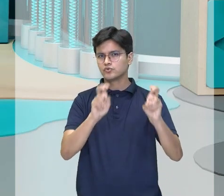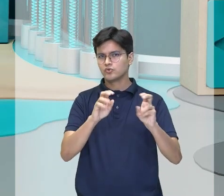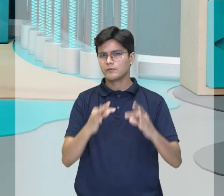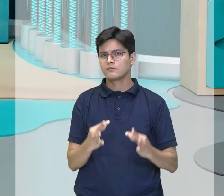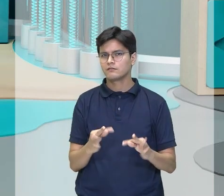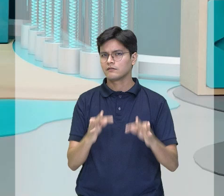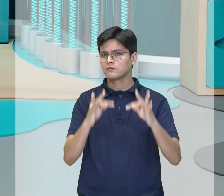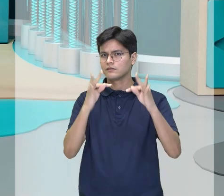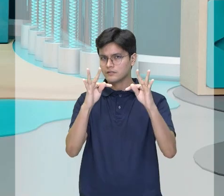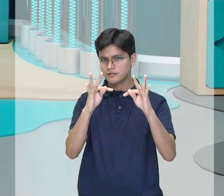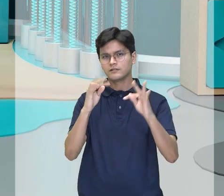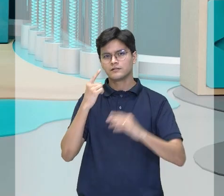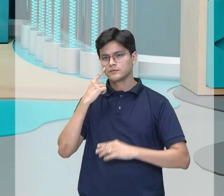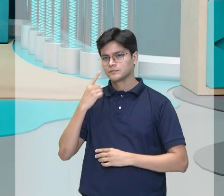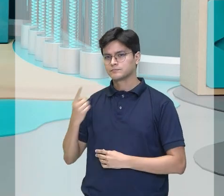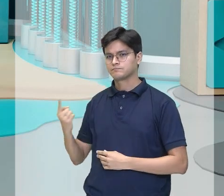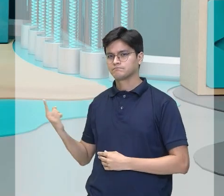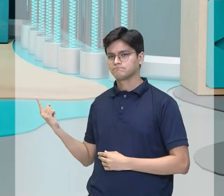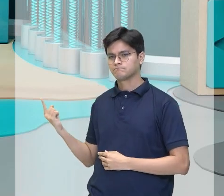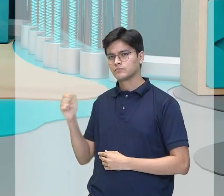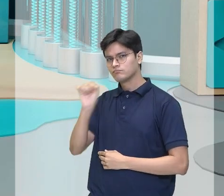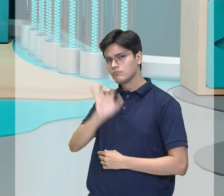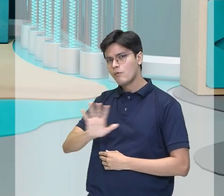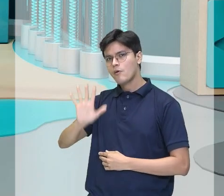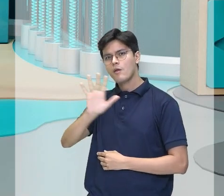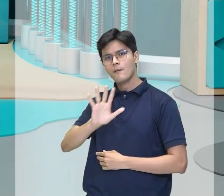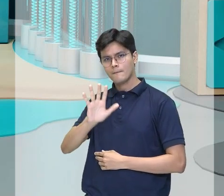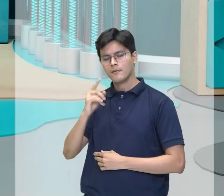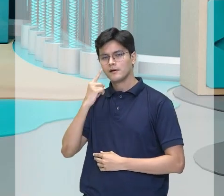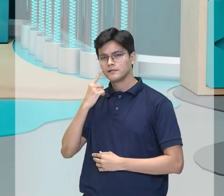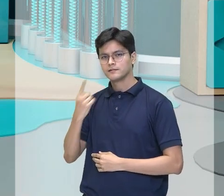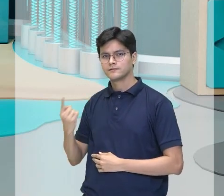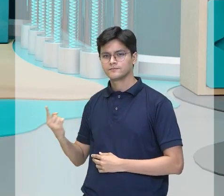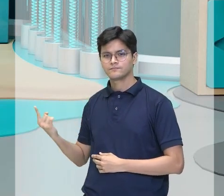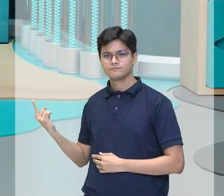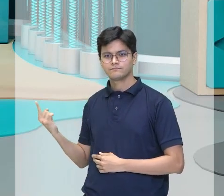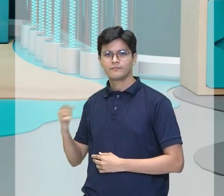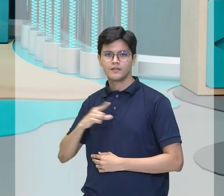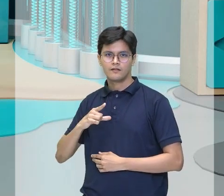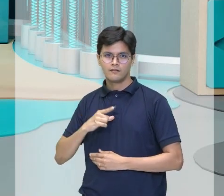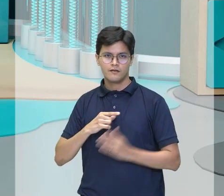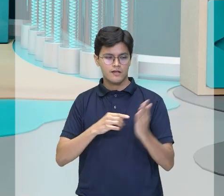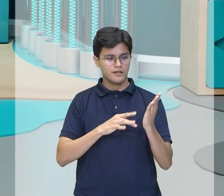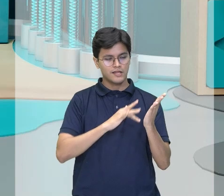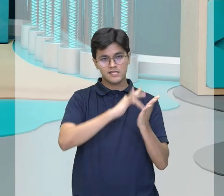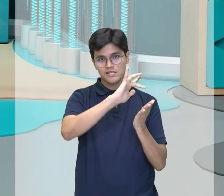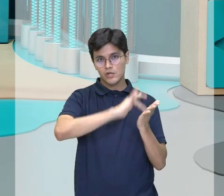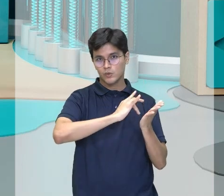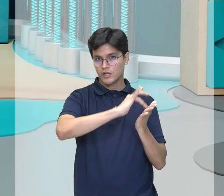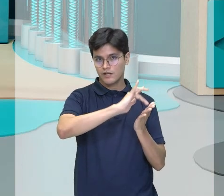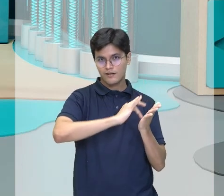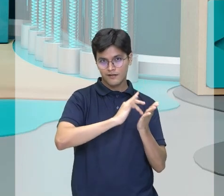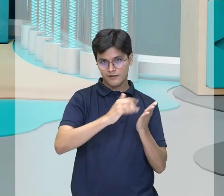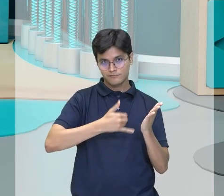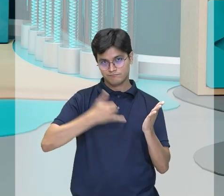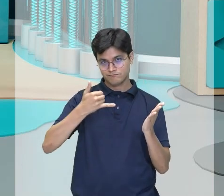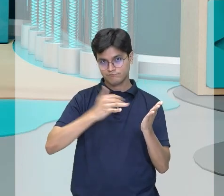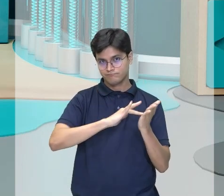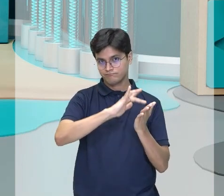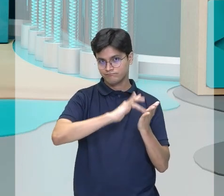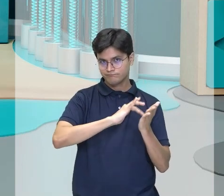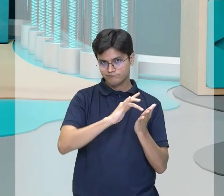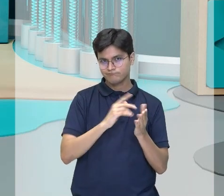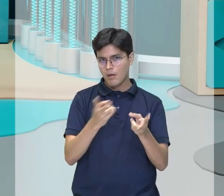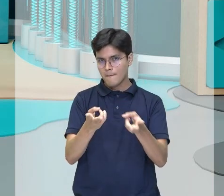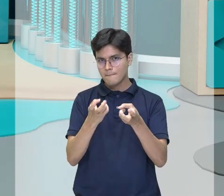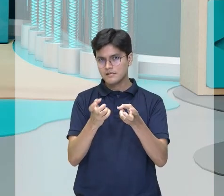tecnologias, como você pode observar aqui nessa imagem, não é? Vocês estão vendo a tela de um celular. Eu gostaria que vocês observassem uma palavra que tem